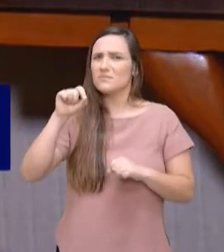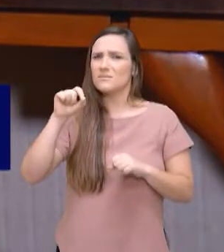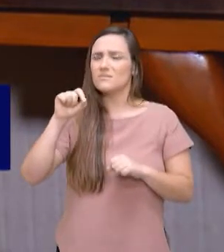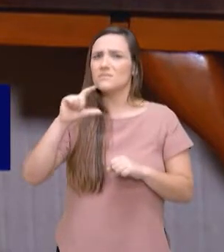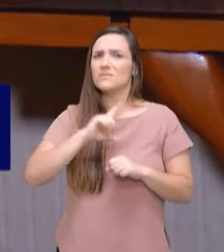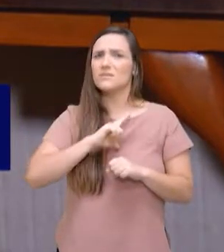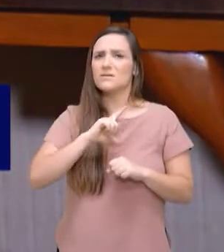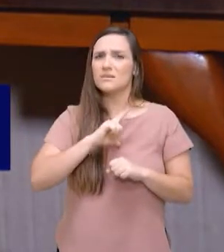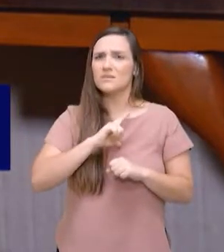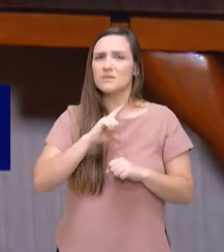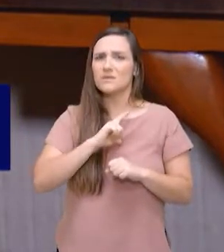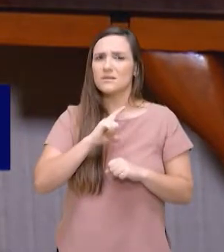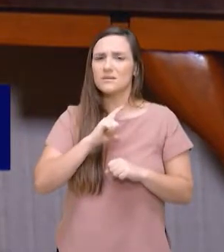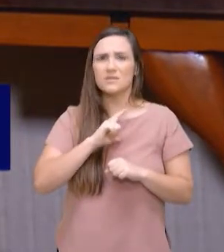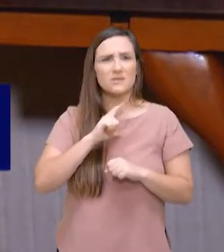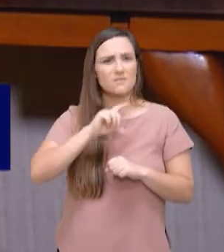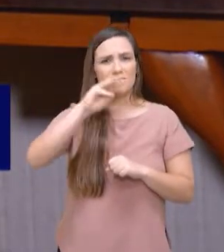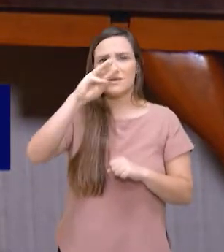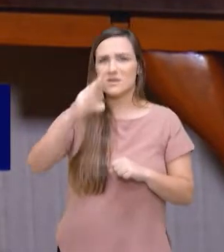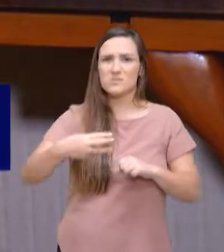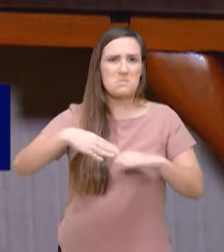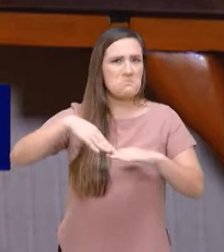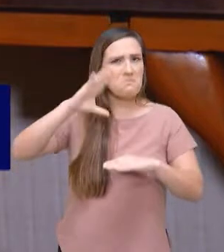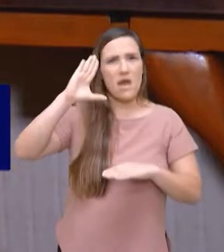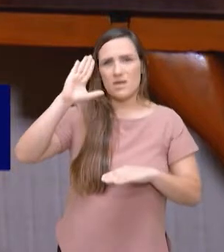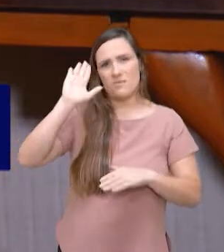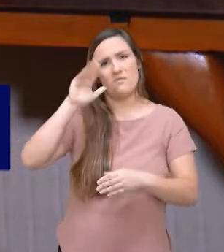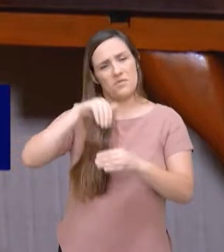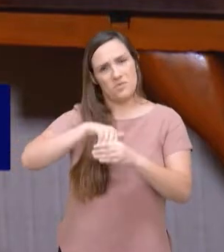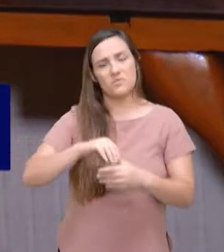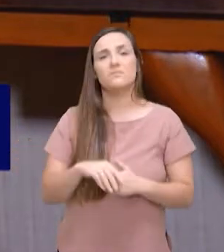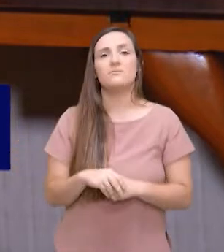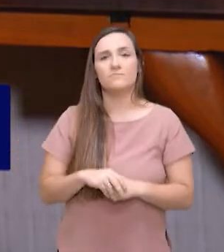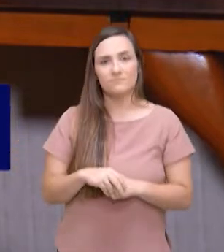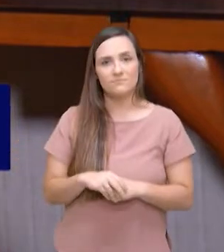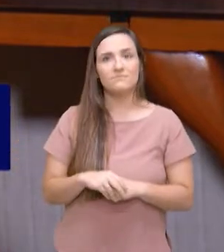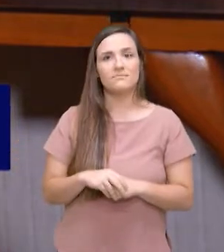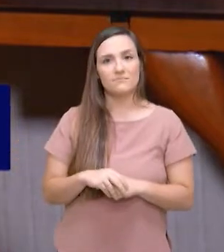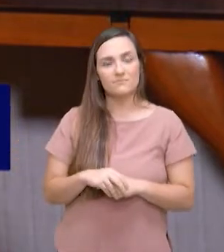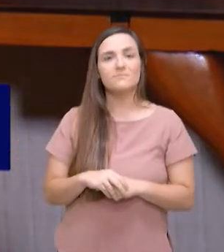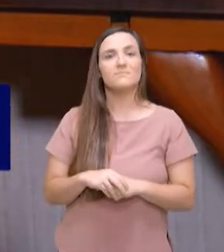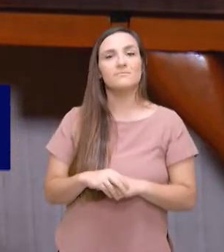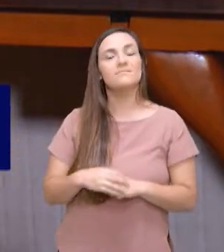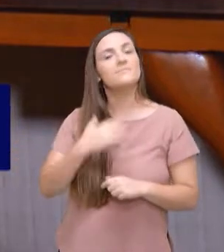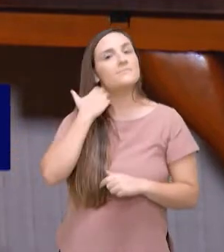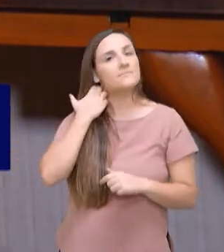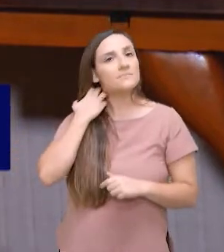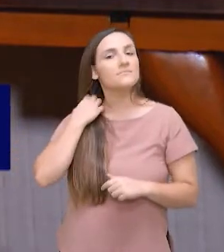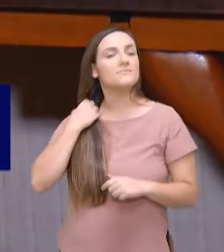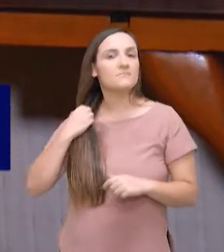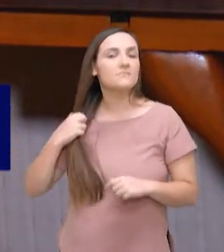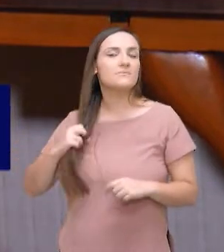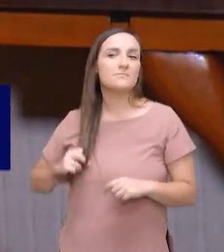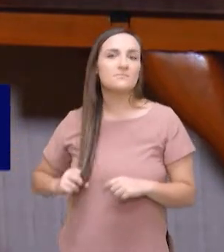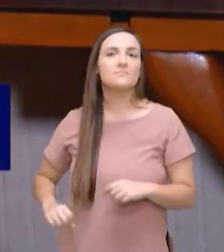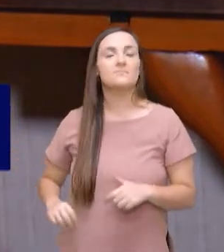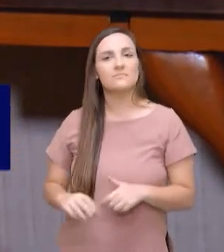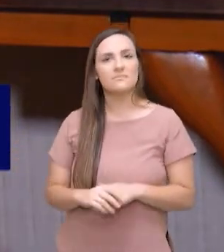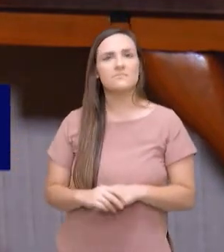1970, mais de 3 mil votos. Entendeu? A metade da minha votação total, que foi